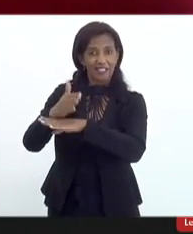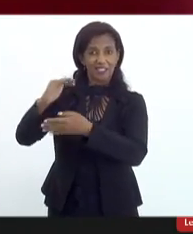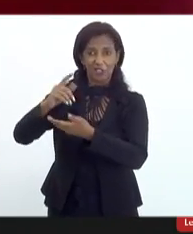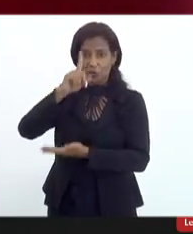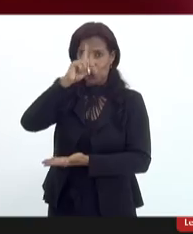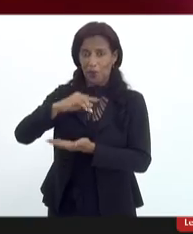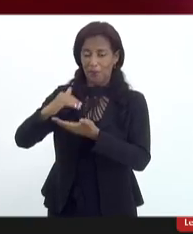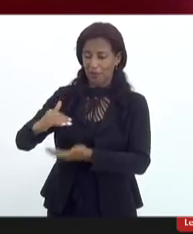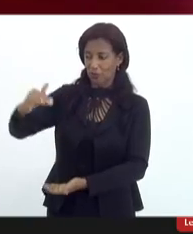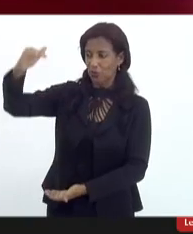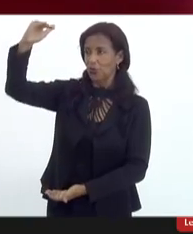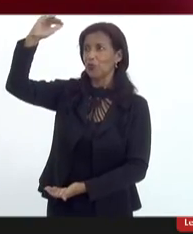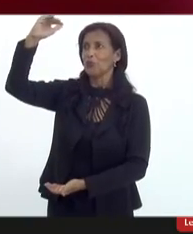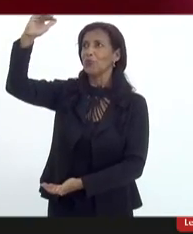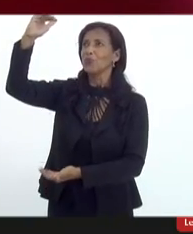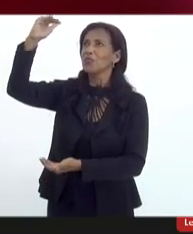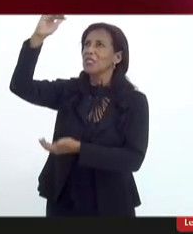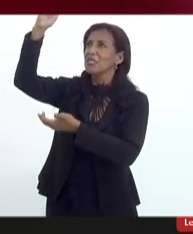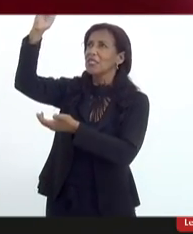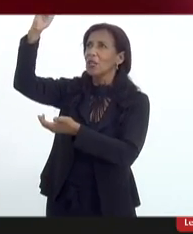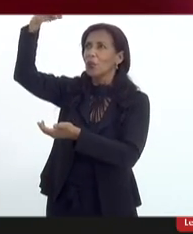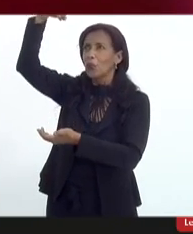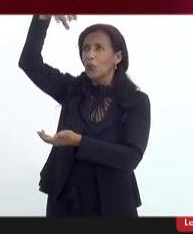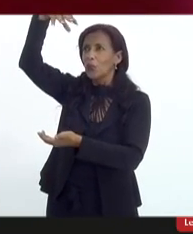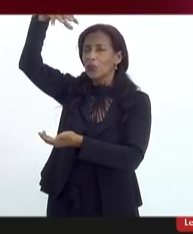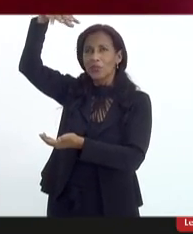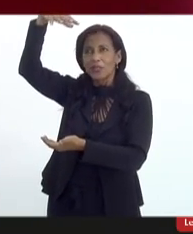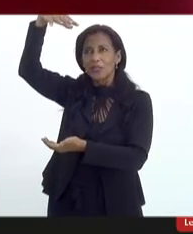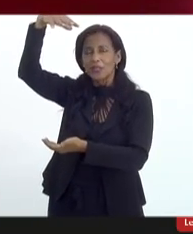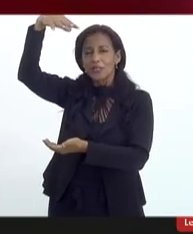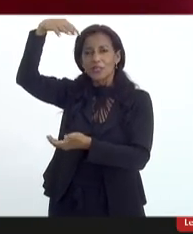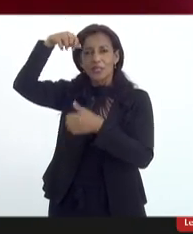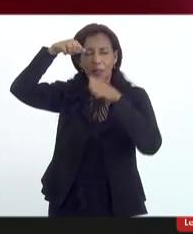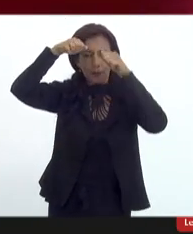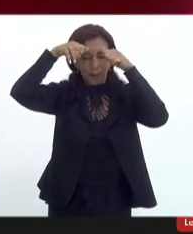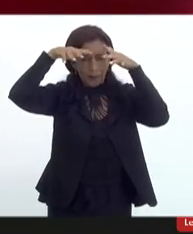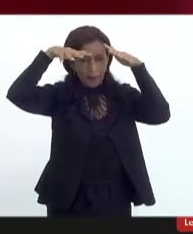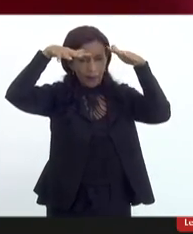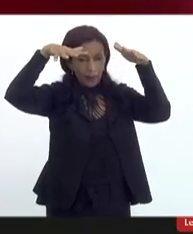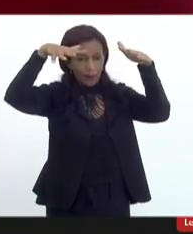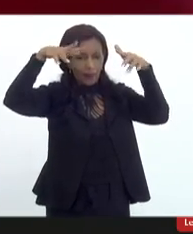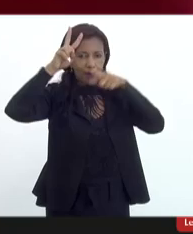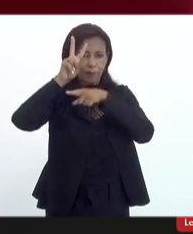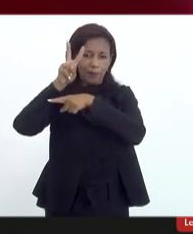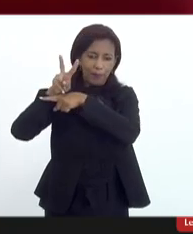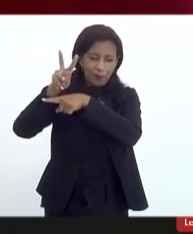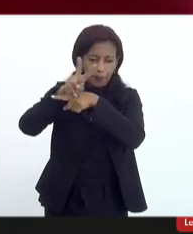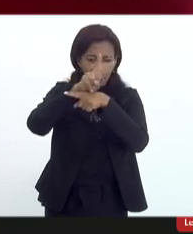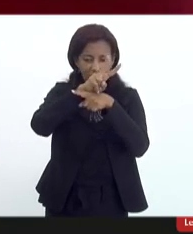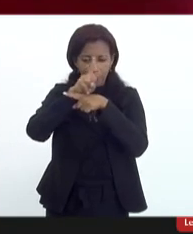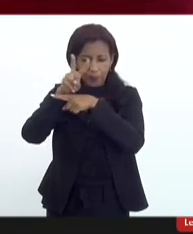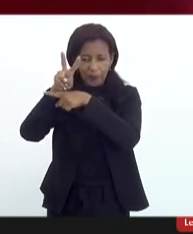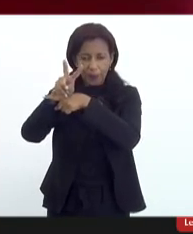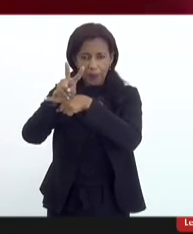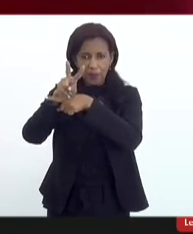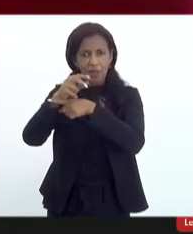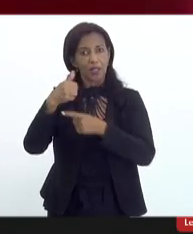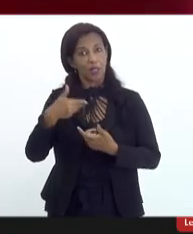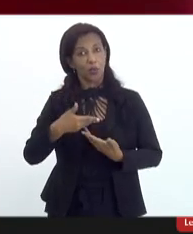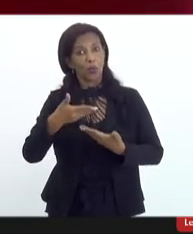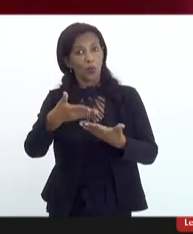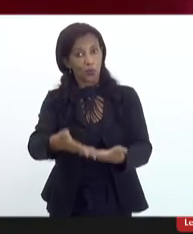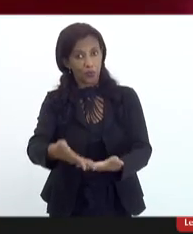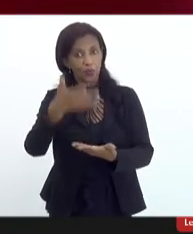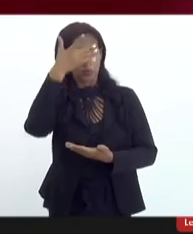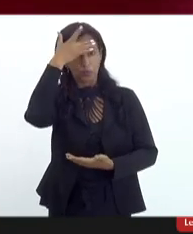No alto, com a sua luz, sendo iluminando e protegendo o plantão, e eu convido as pessoas